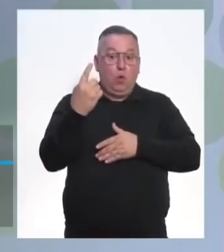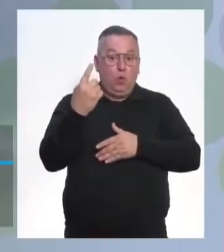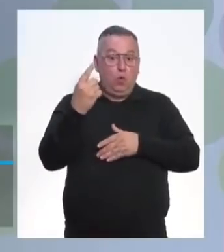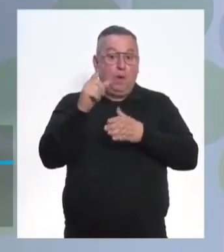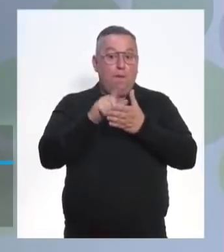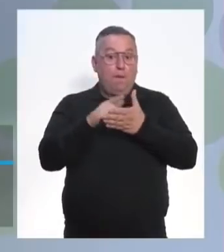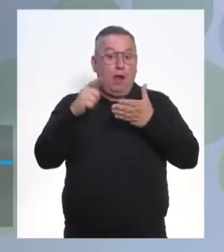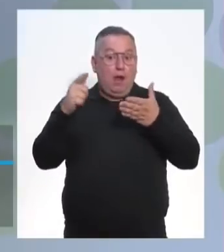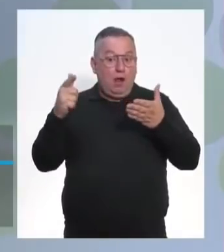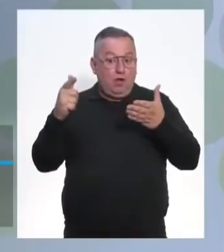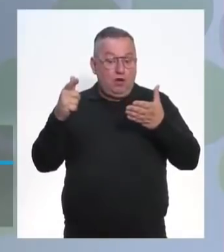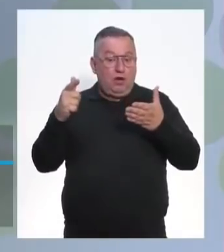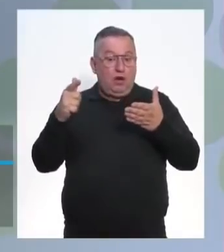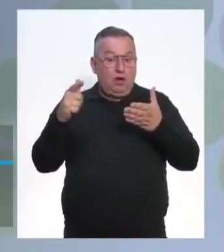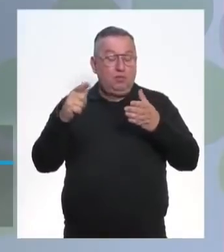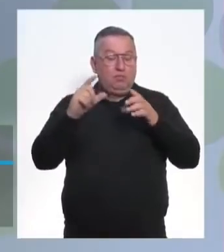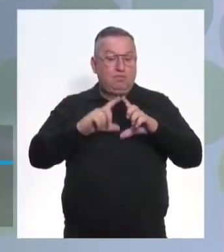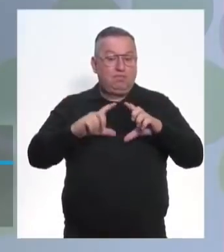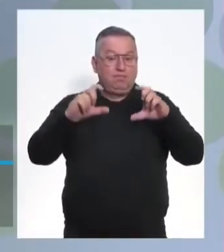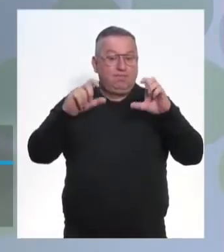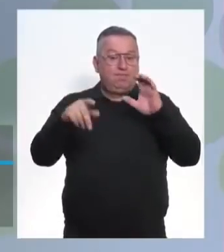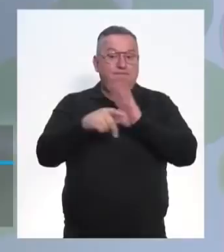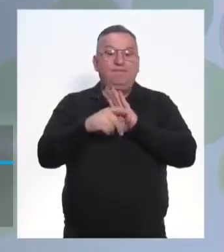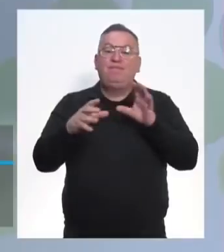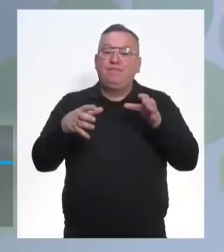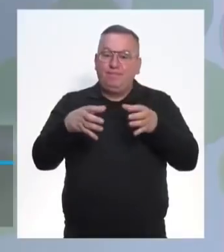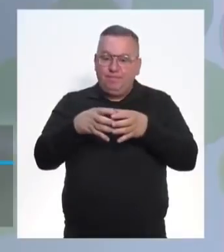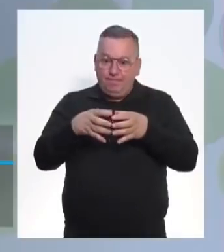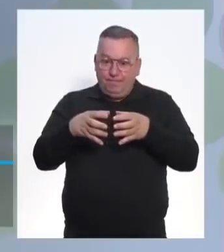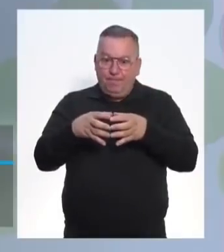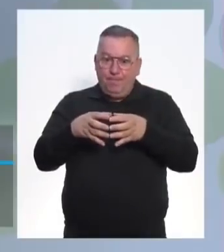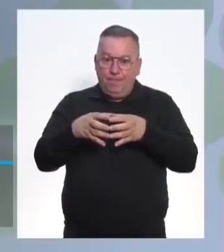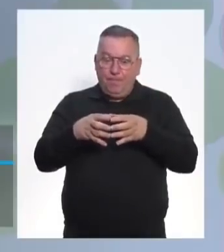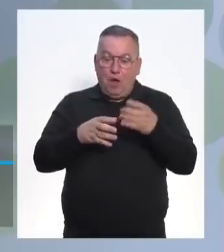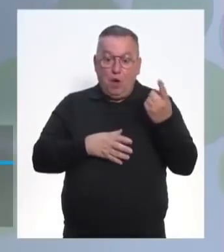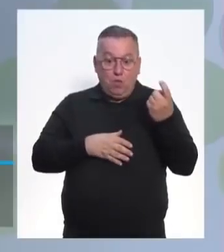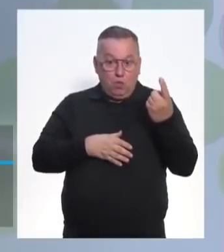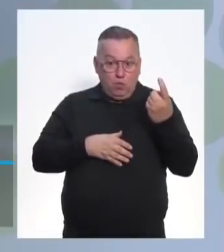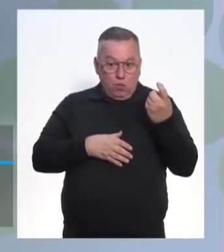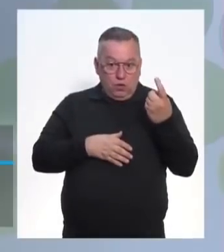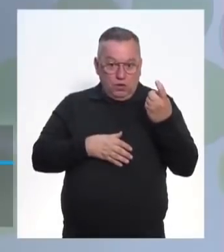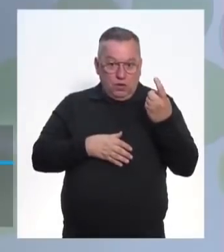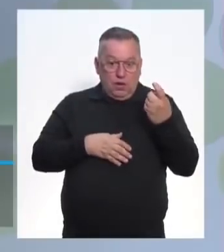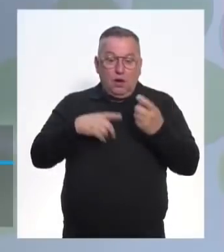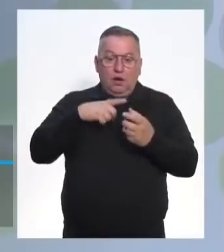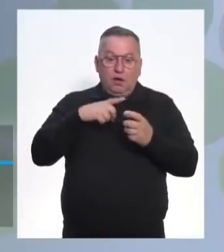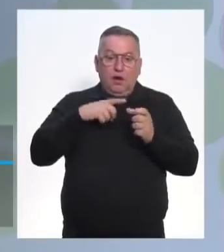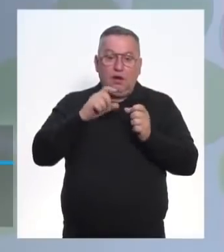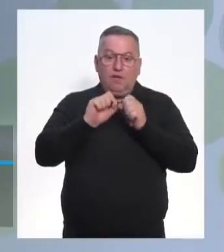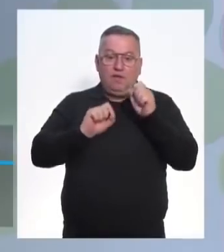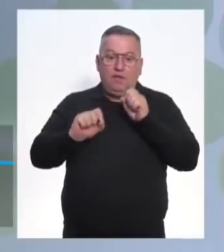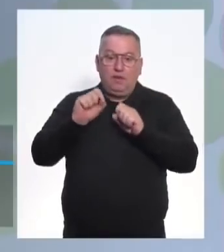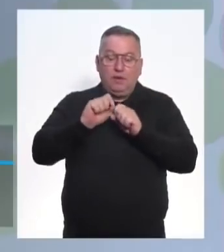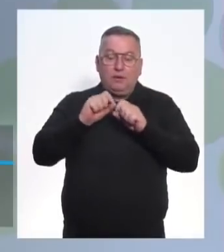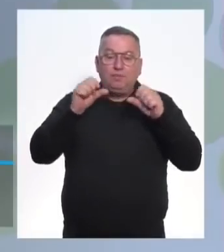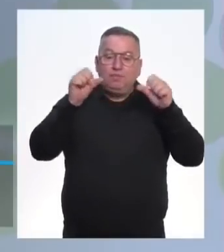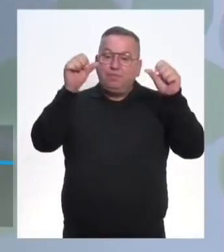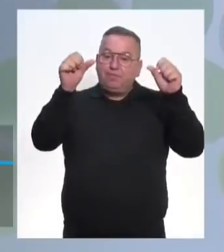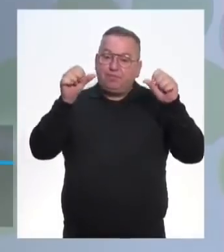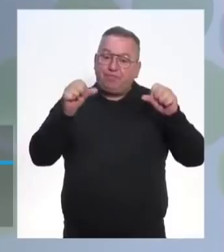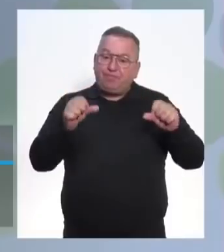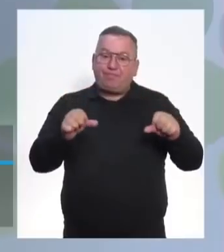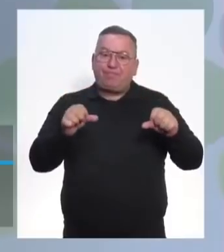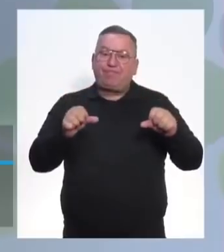página será, né, relacionada à sua equipe. Então, essa única página que tem que fazer esses posts. Então, por